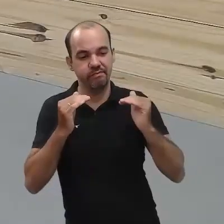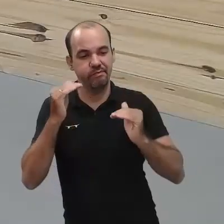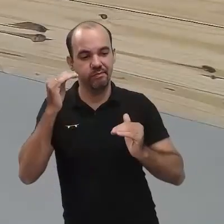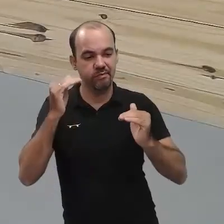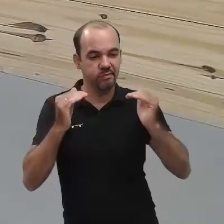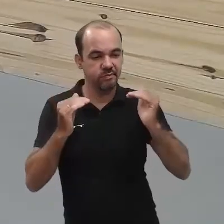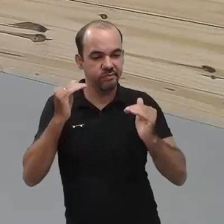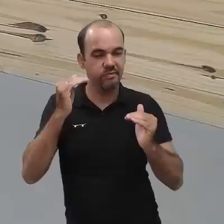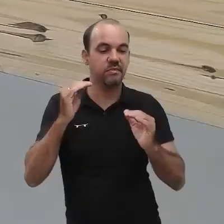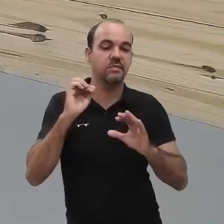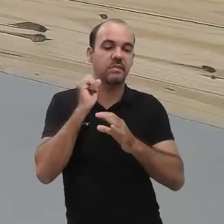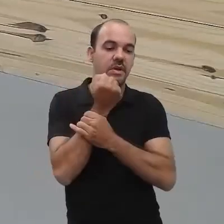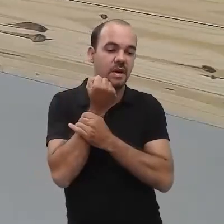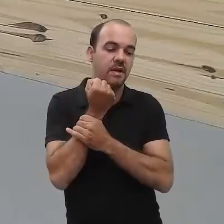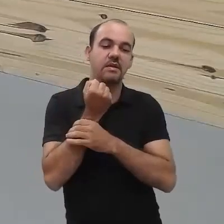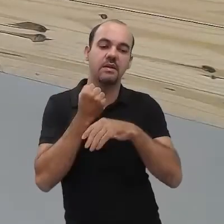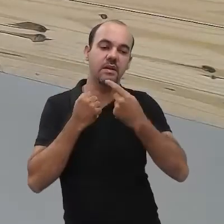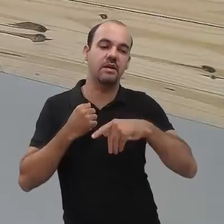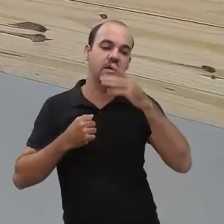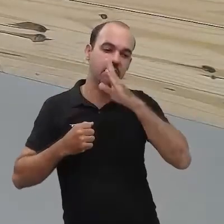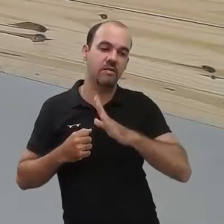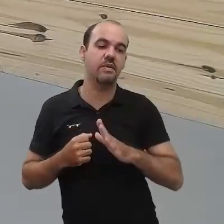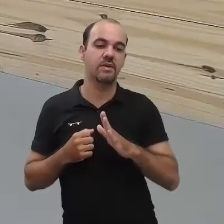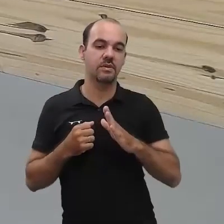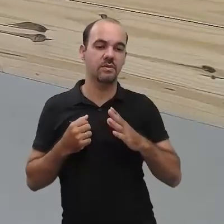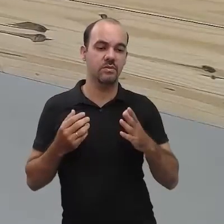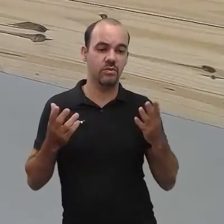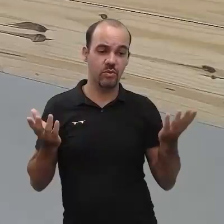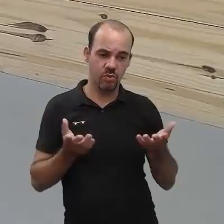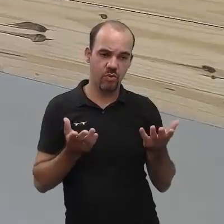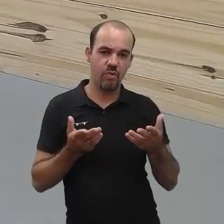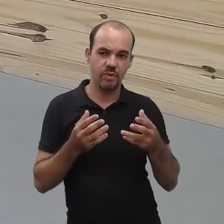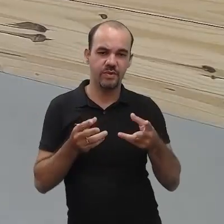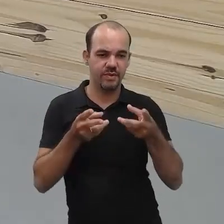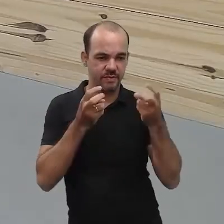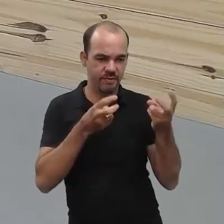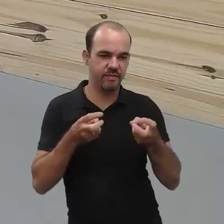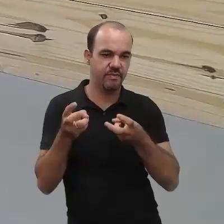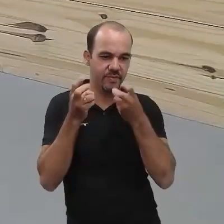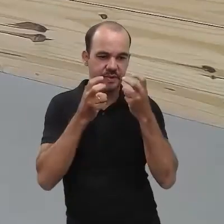dessa desigualdade em nosso país, tal como vemos no dia de hoje.